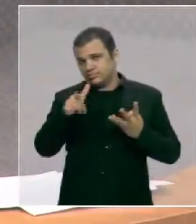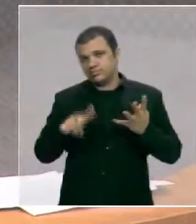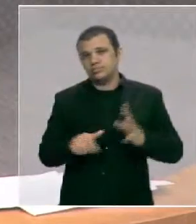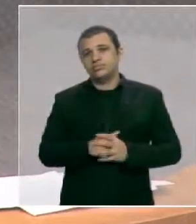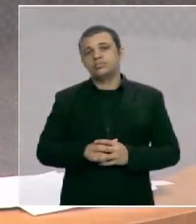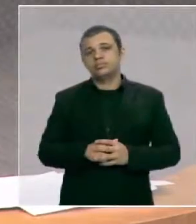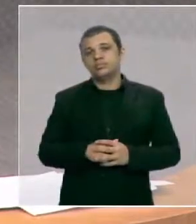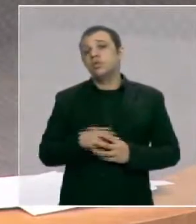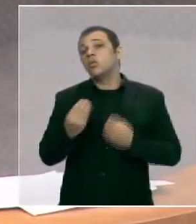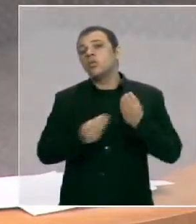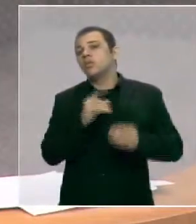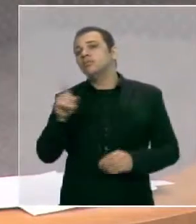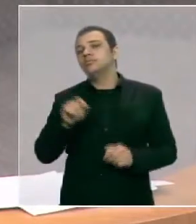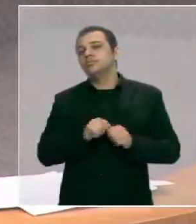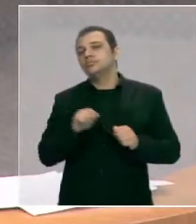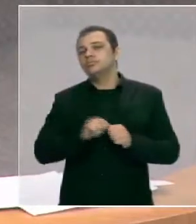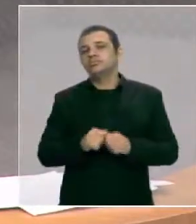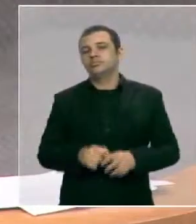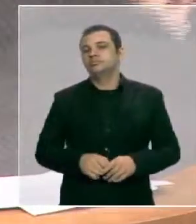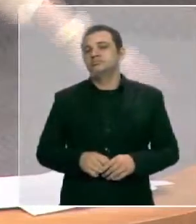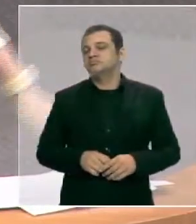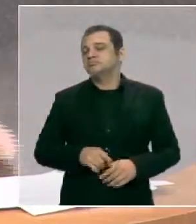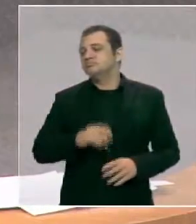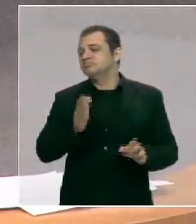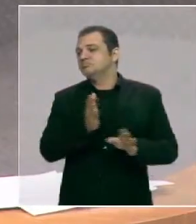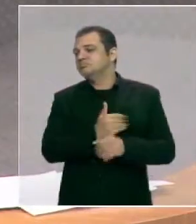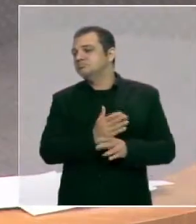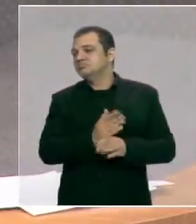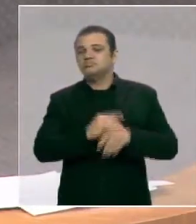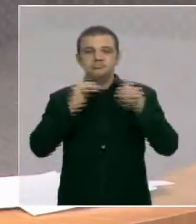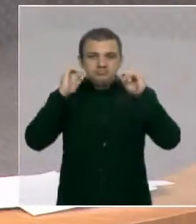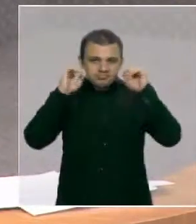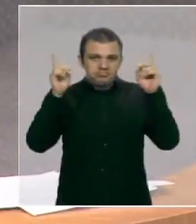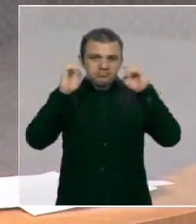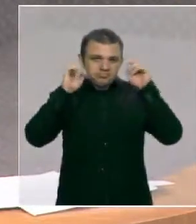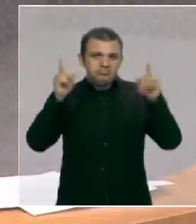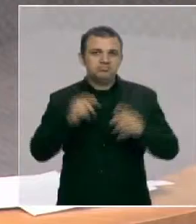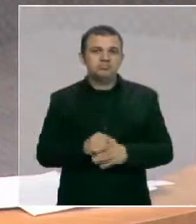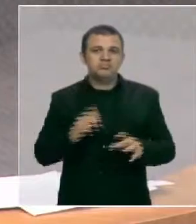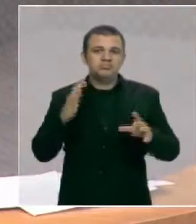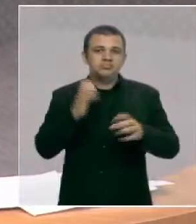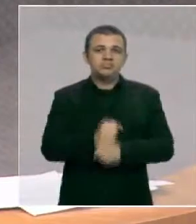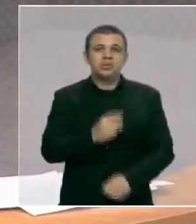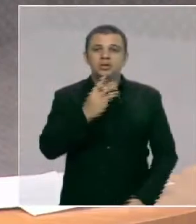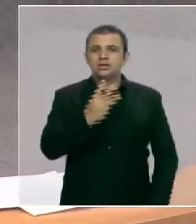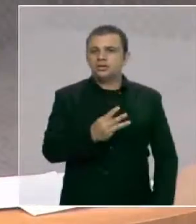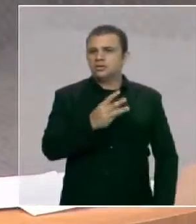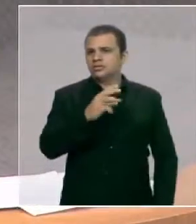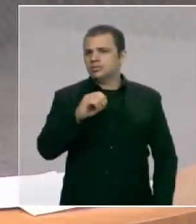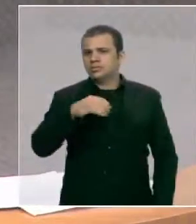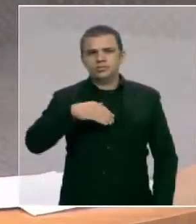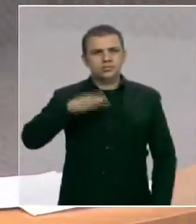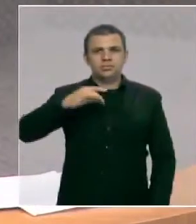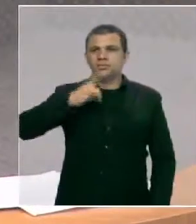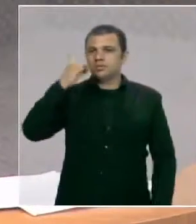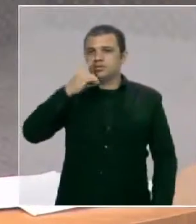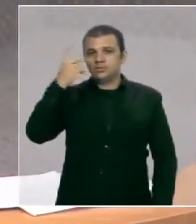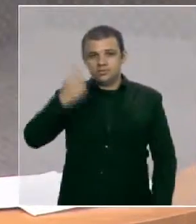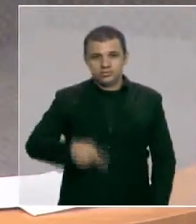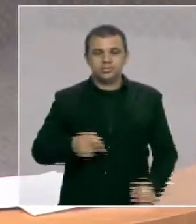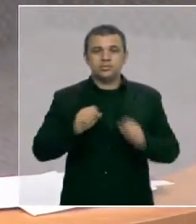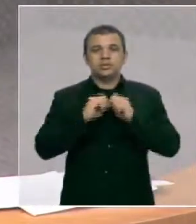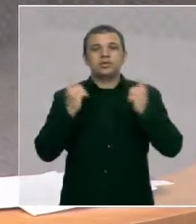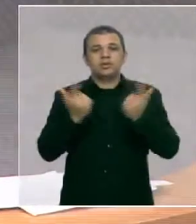presidente dessa casa? Nem escuta. Tem 30 e poucos deputados aqui nessa casa querendo